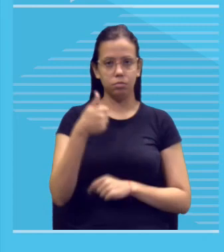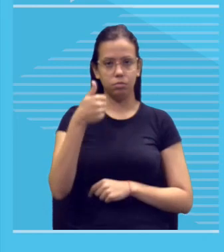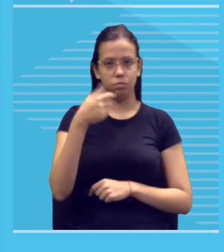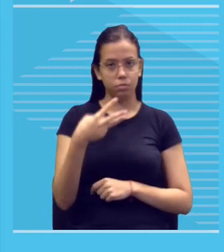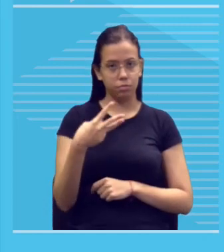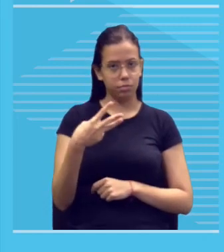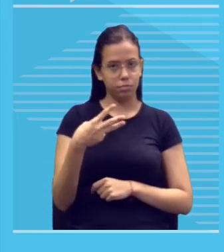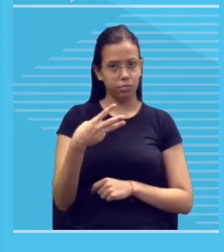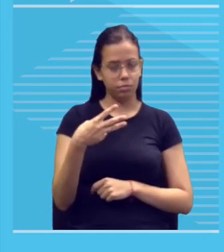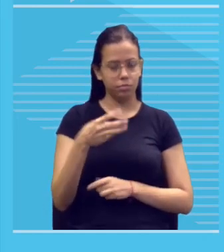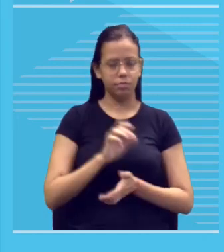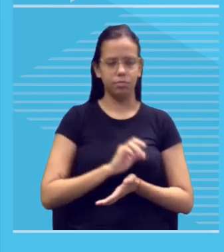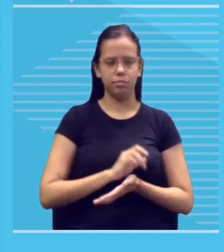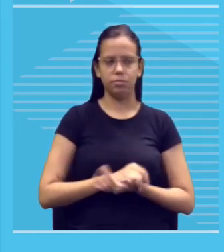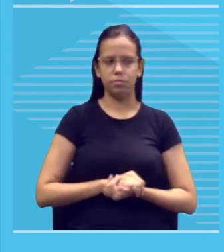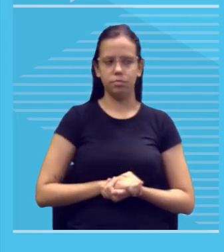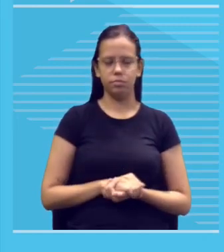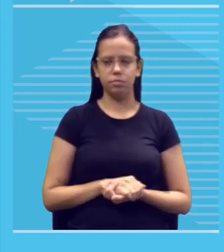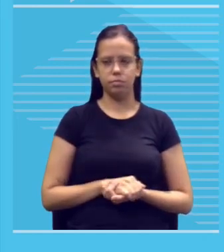13